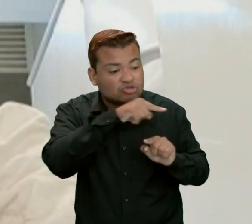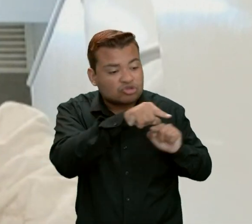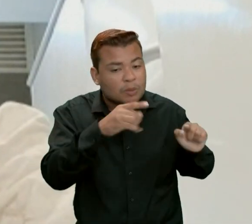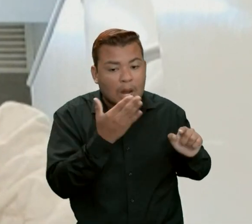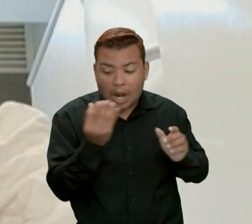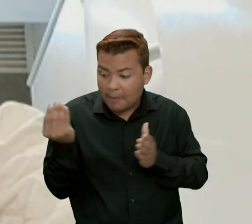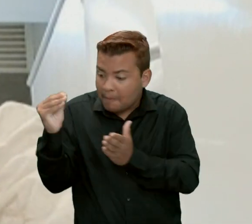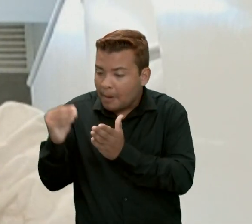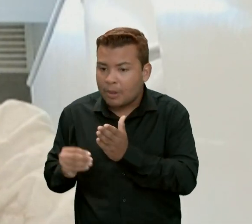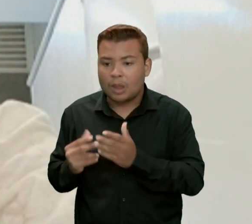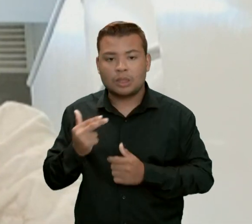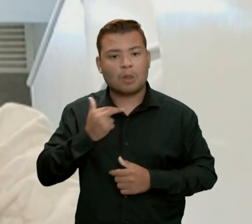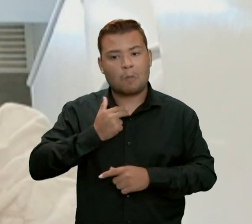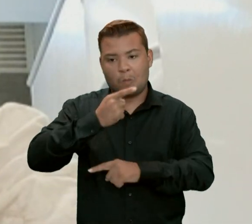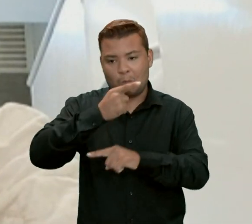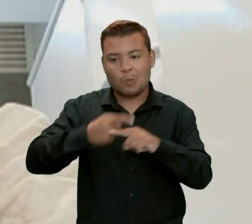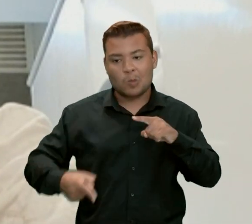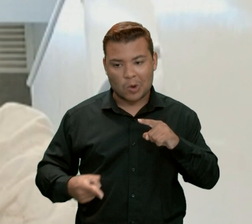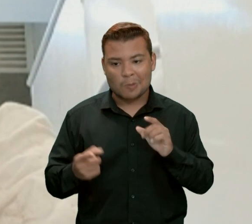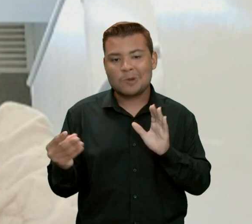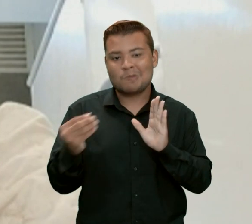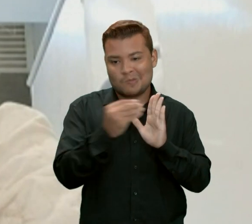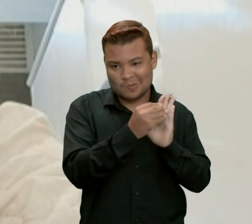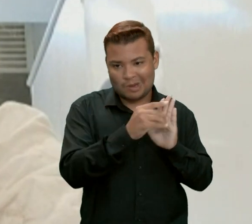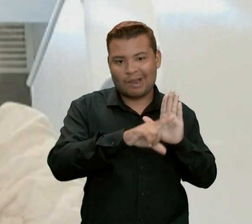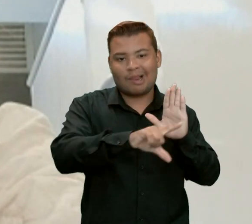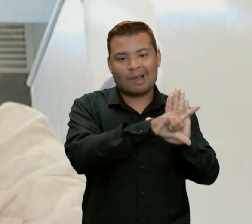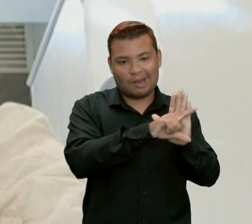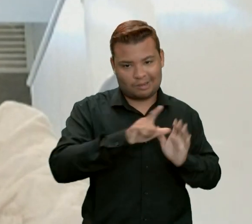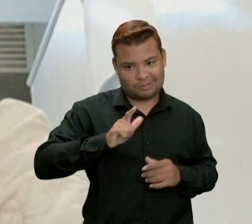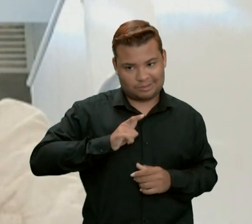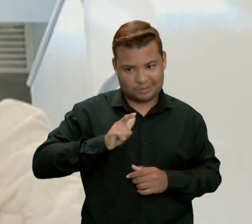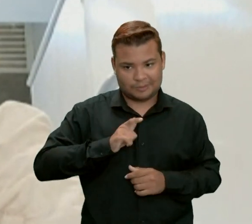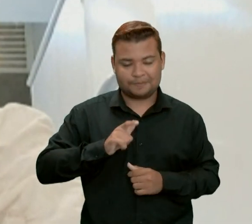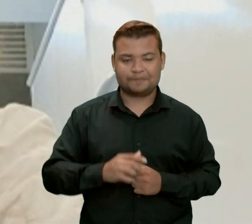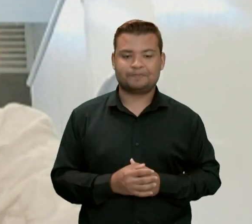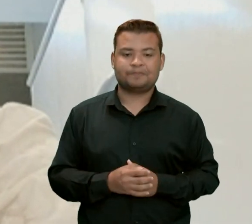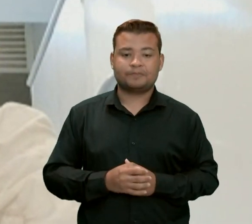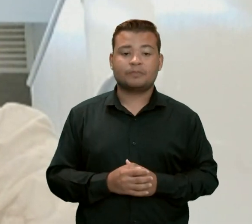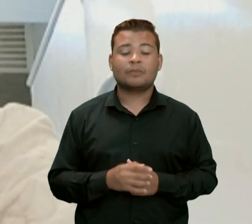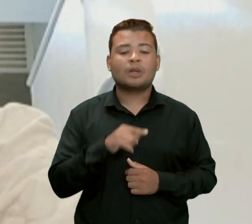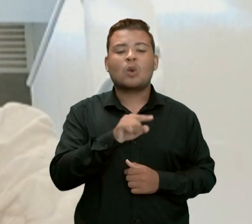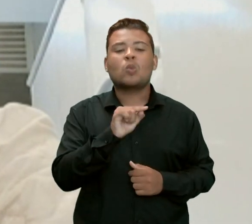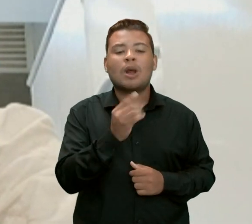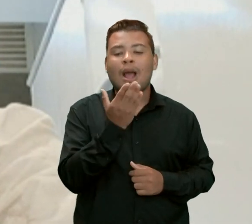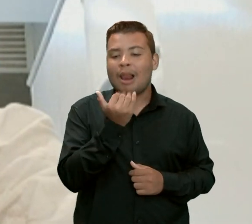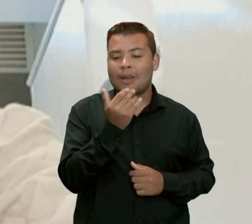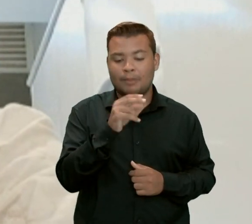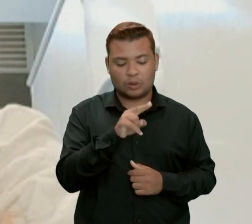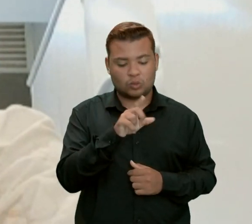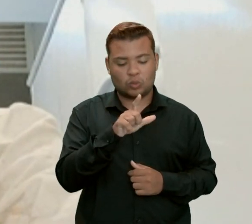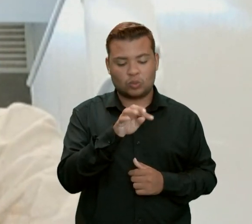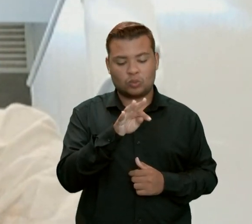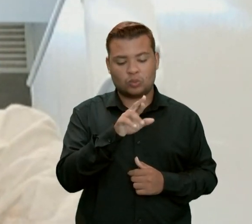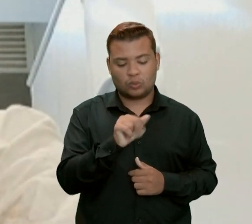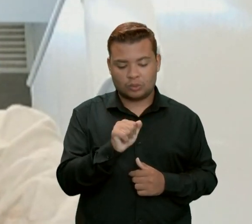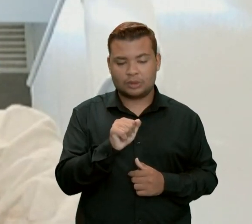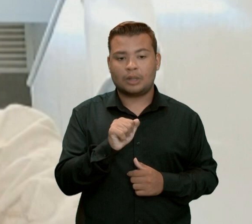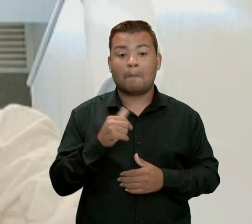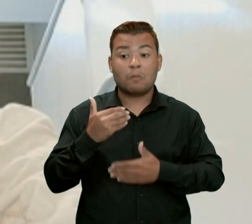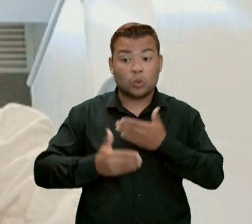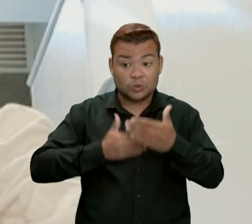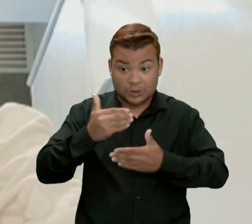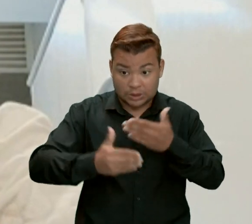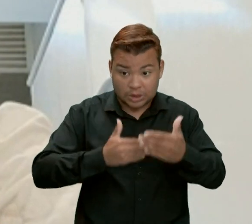que tenha isso nas cantinas escolares, né, que tenha esse tipo de alimento ultraprocessado, que são aqueles que, via de